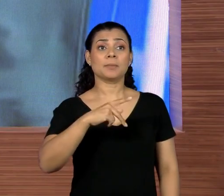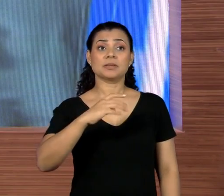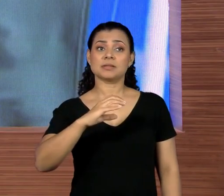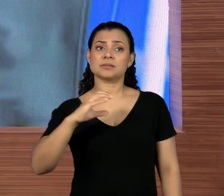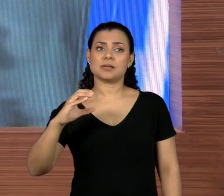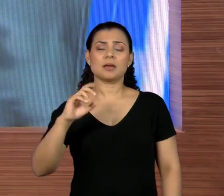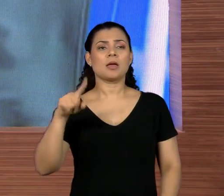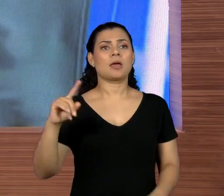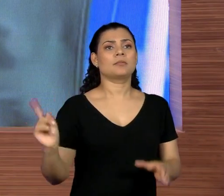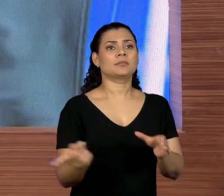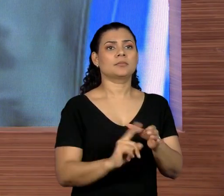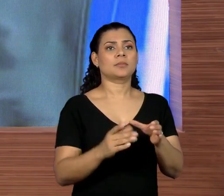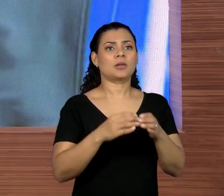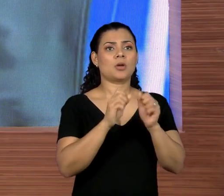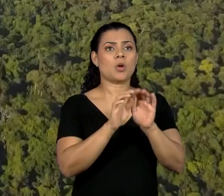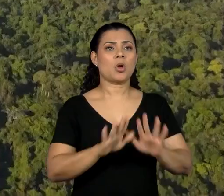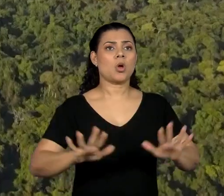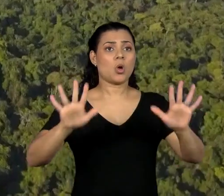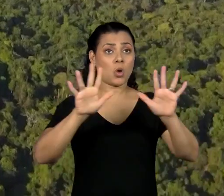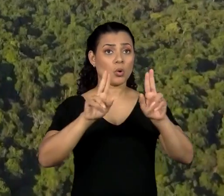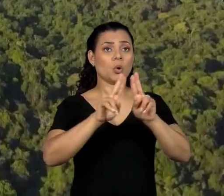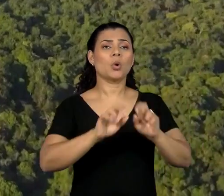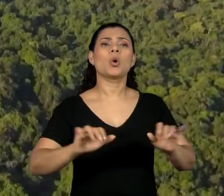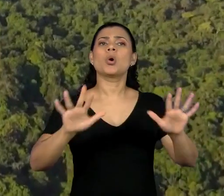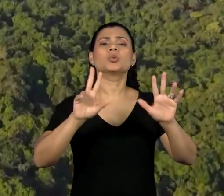o painel da ONU sobre clima.